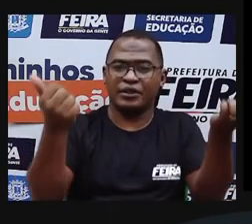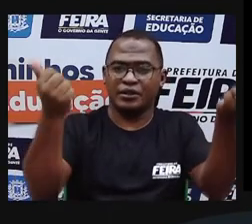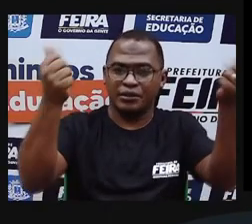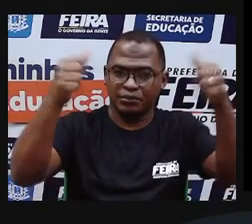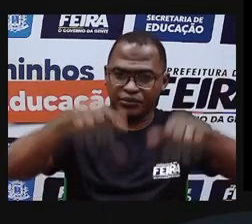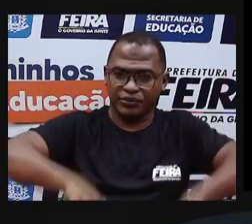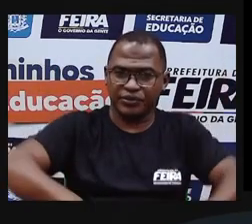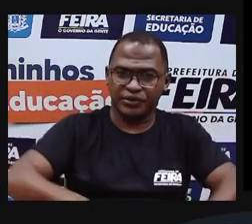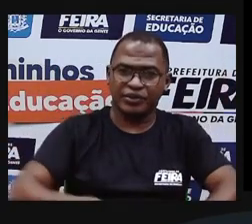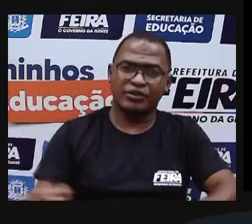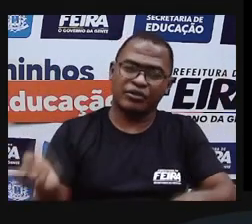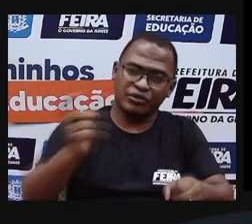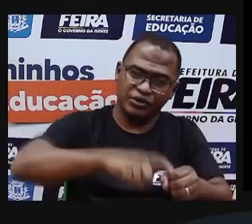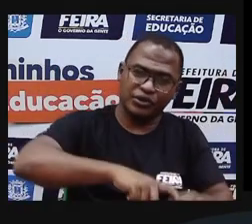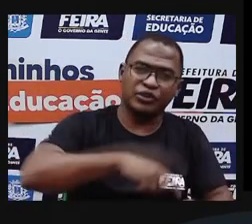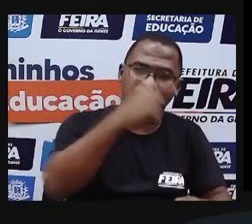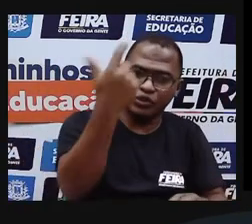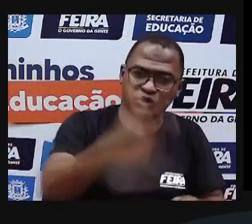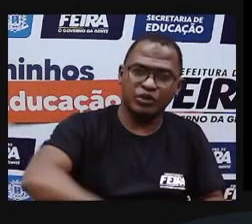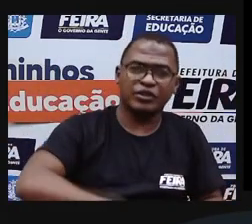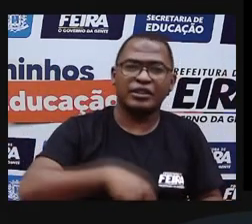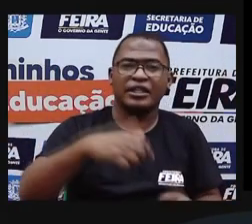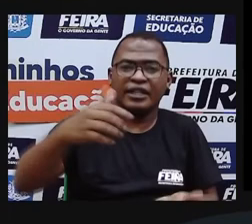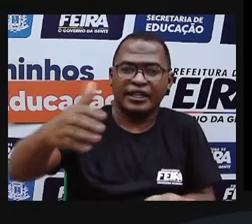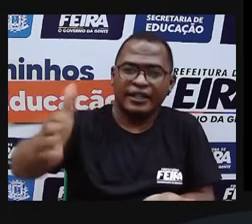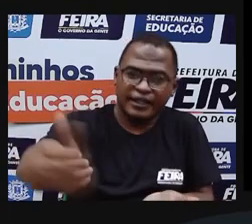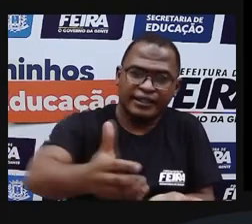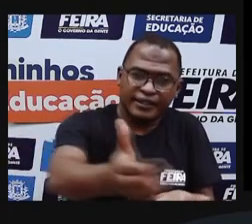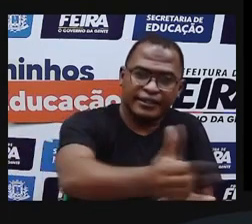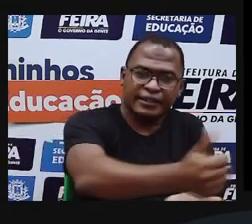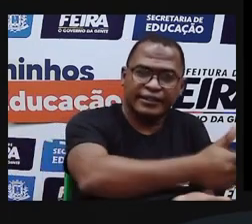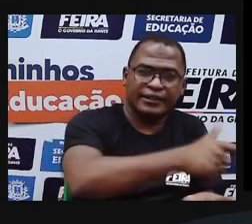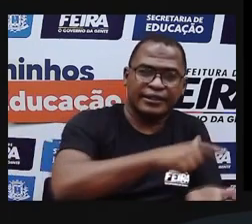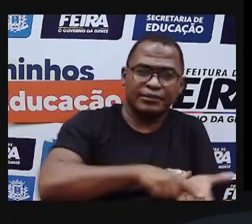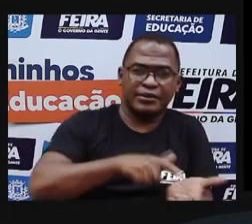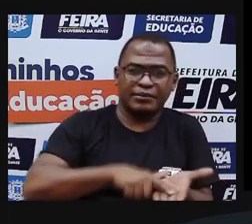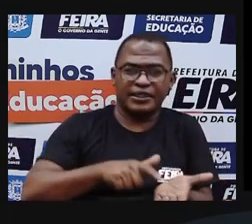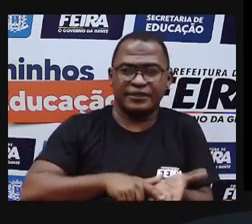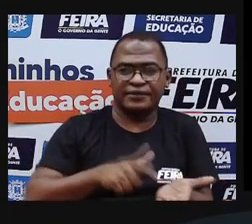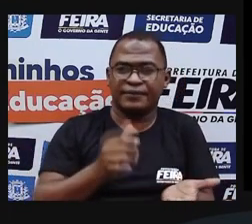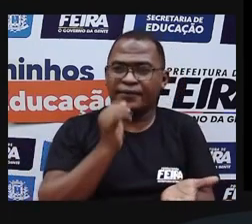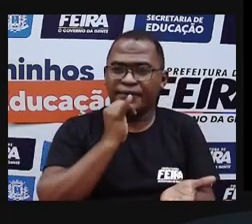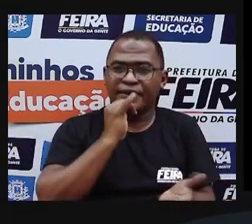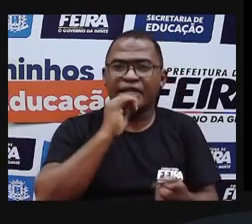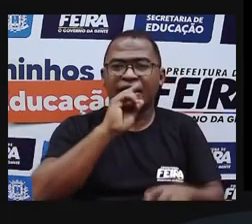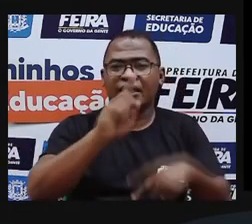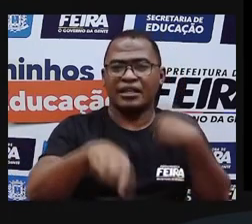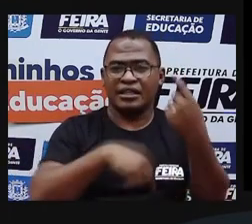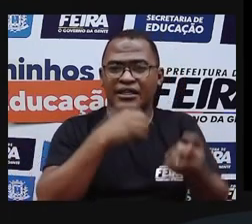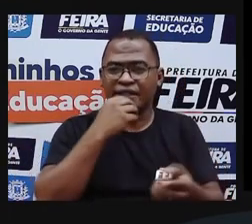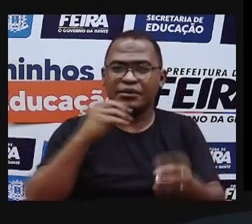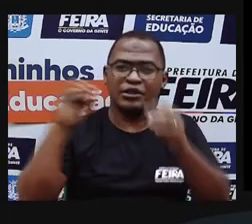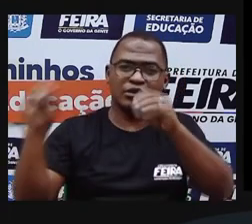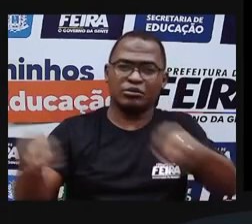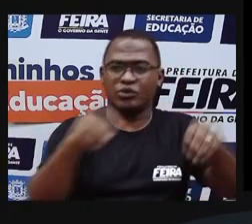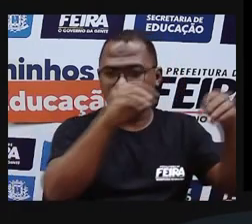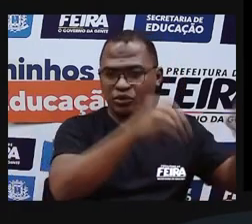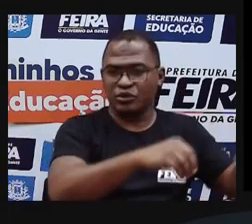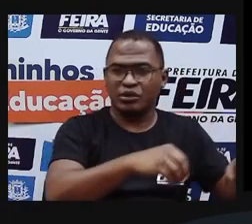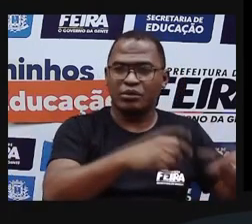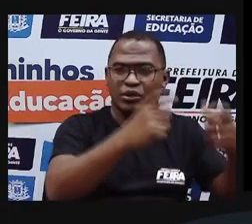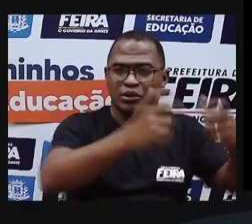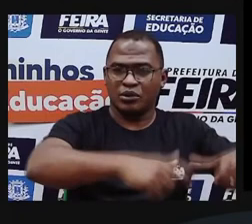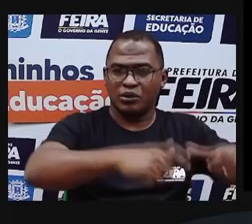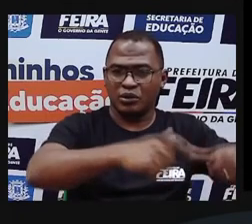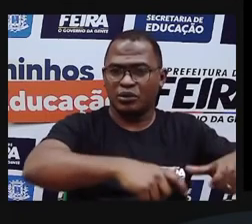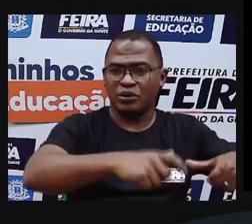Em 1969, mudou-se com os filhos para um sítio no bairro de Parelheiros, em São Paulo,